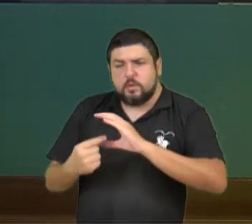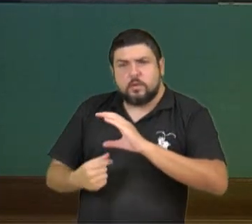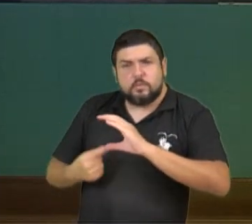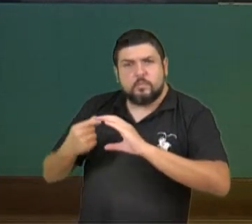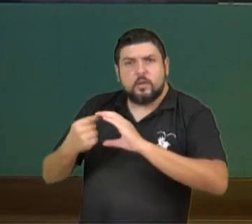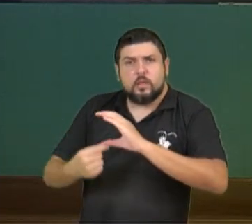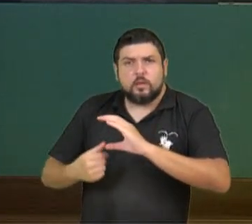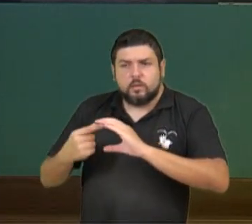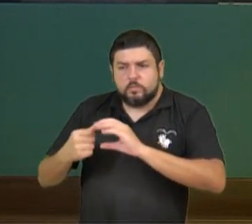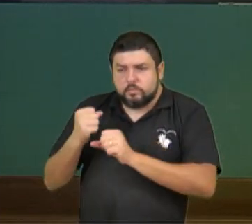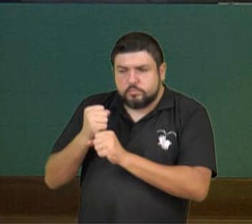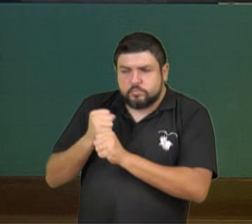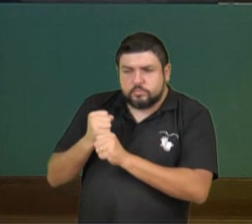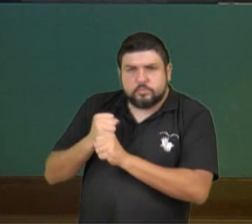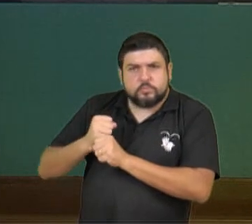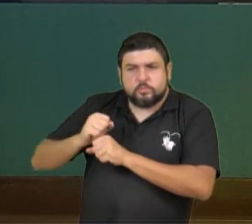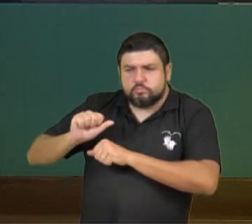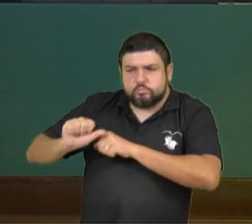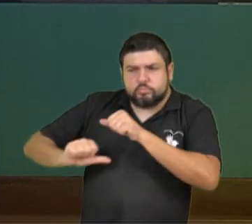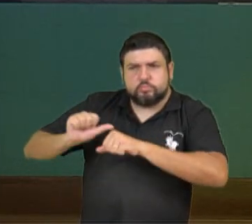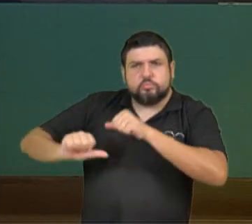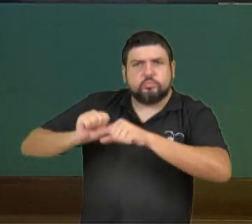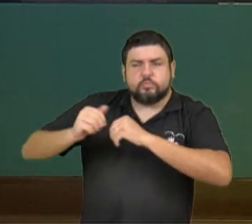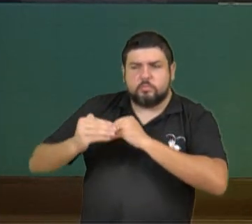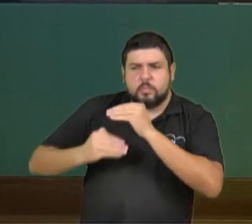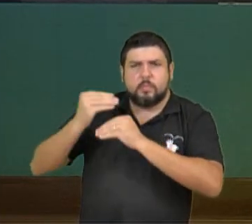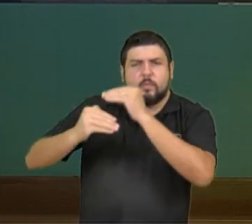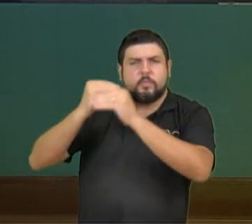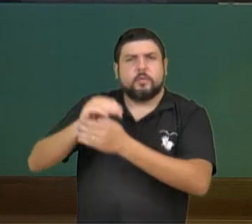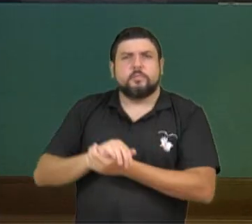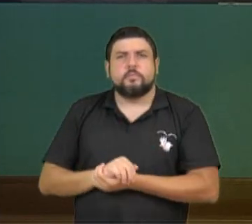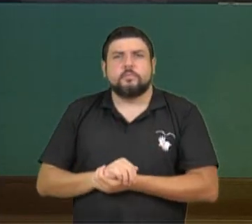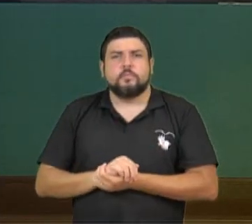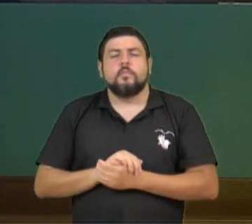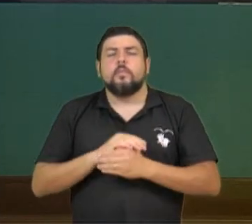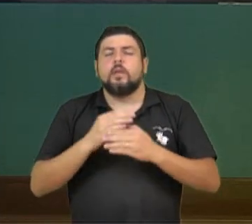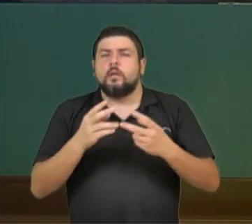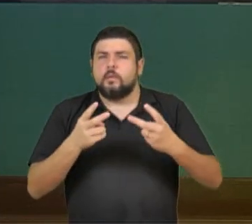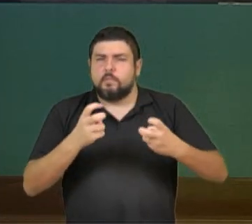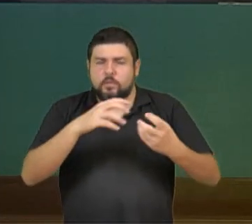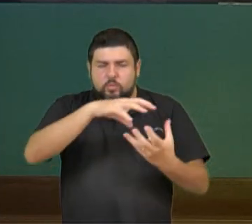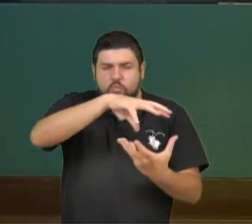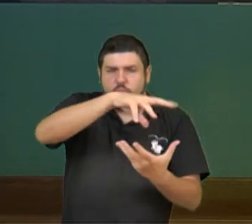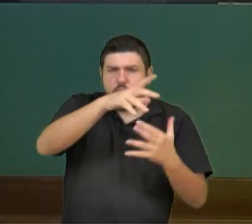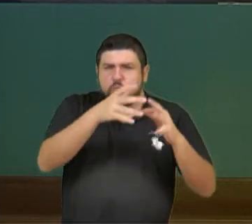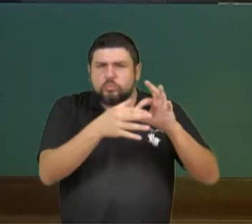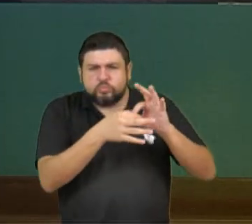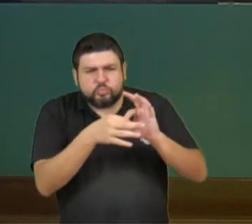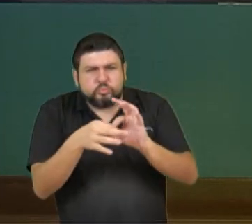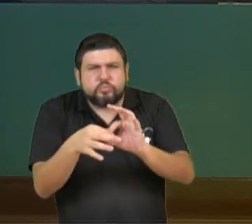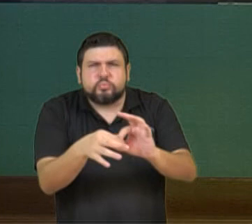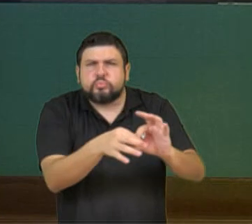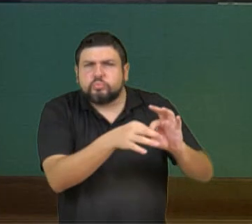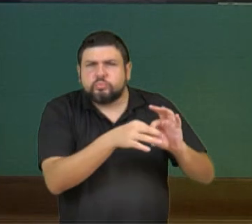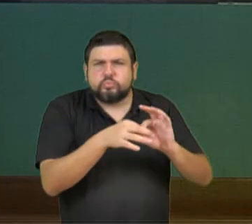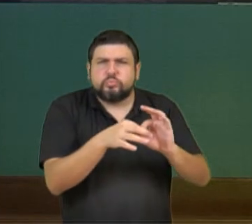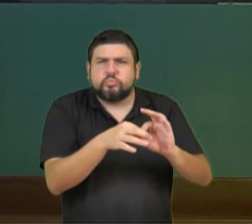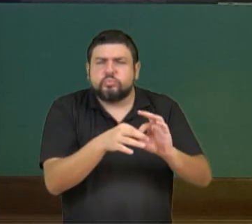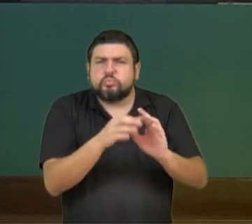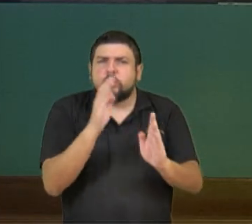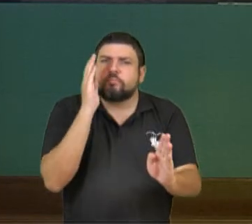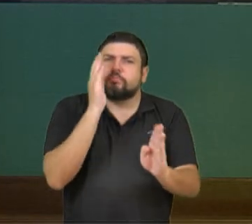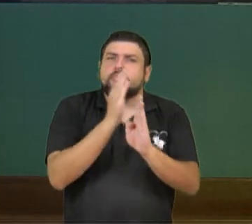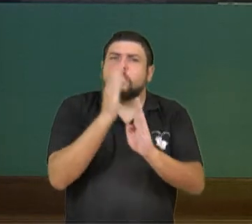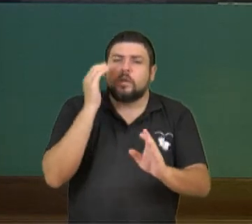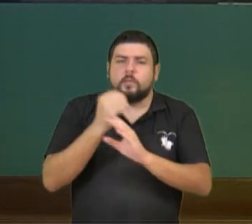modificando. Então, quando você avalia a evolução da globalização associada ao capitalismo, nós percebemos que, com o